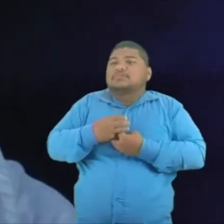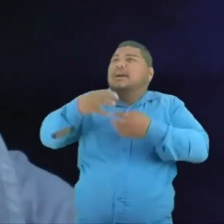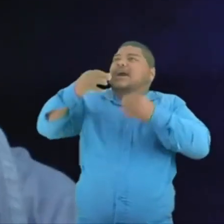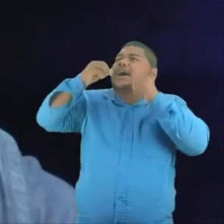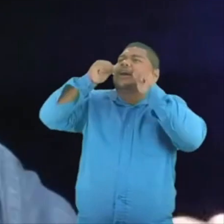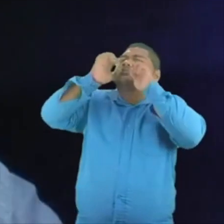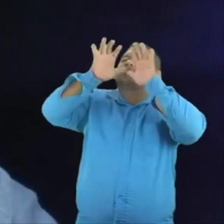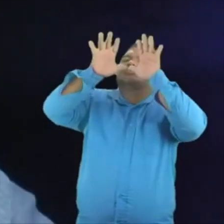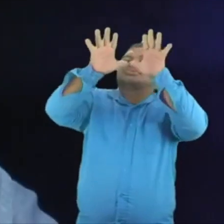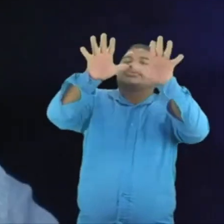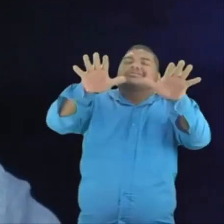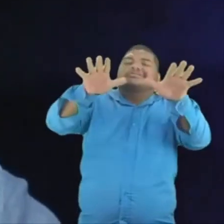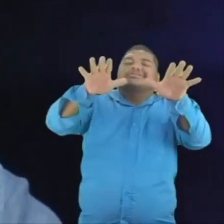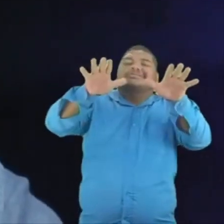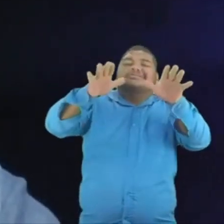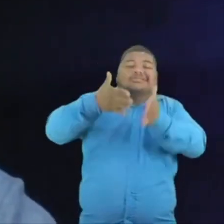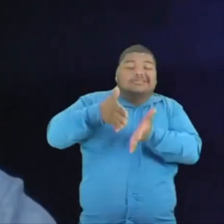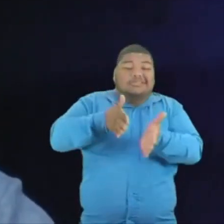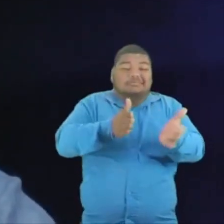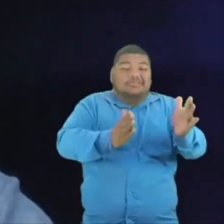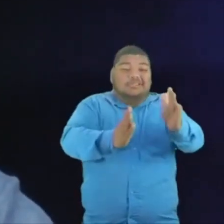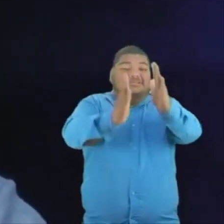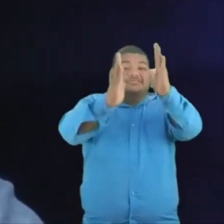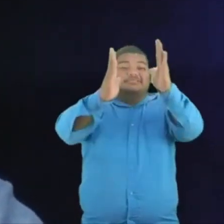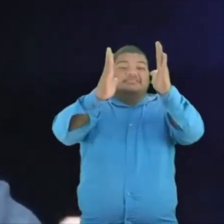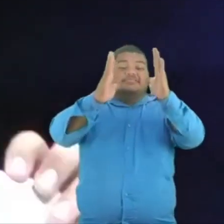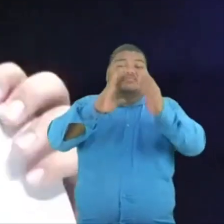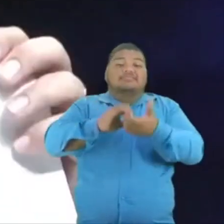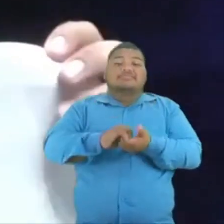Abençoe essa jornada, Senhor.